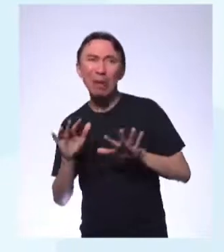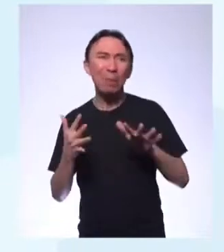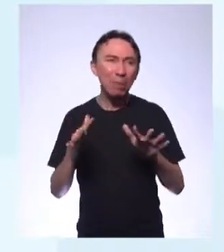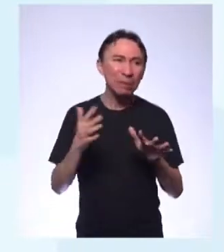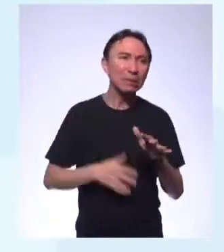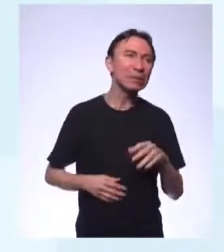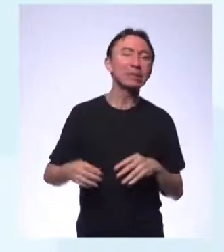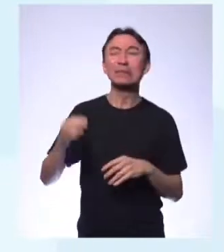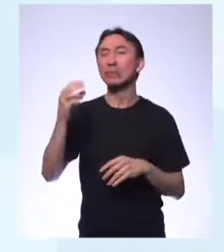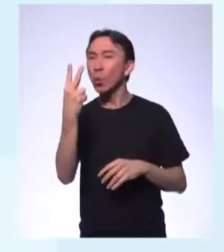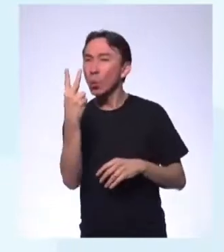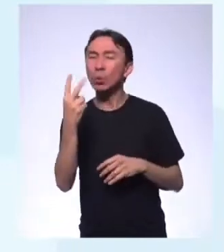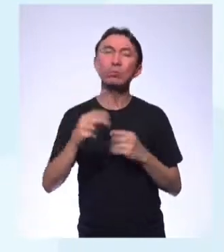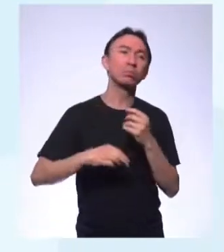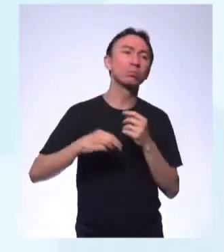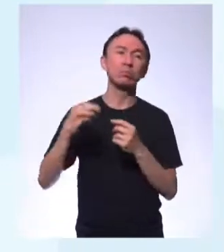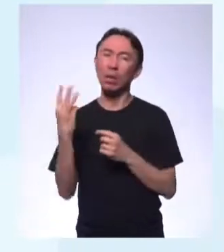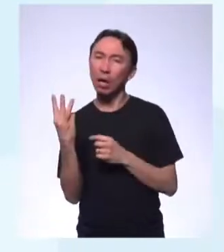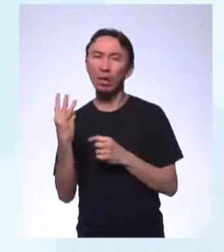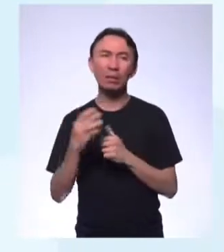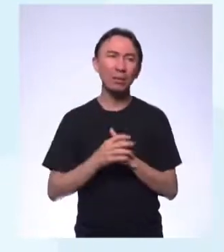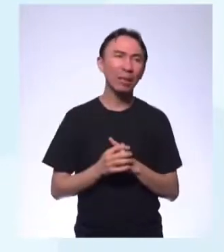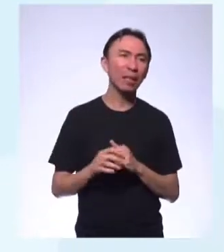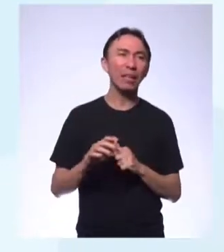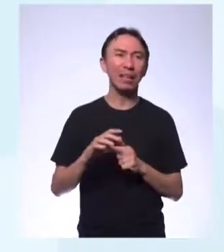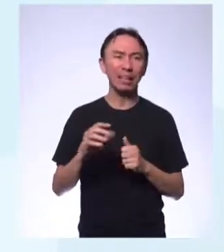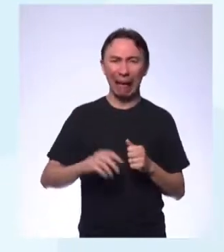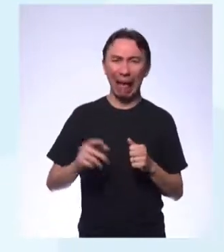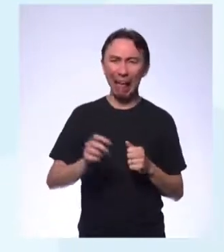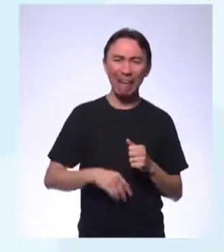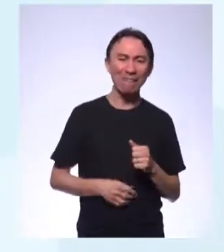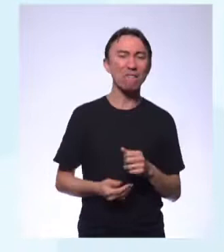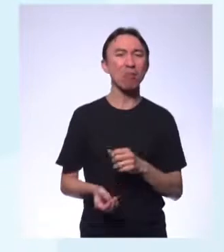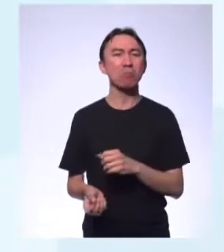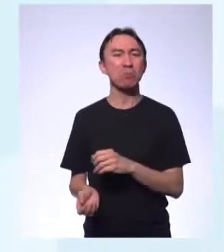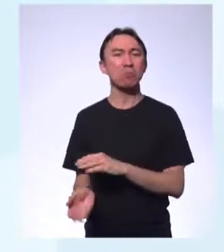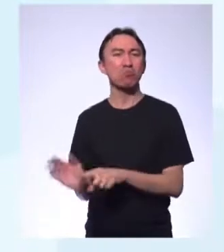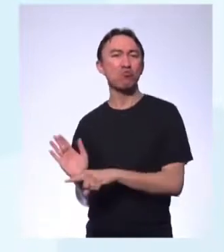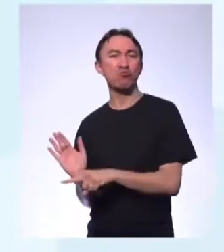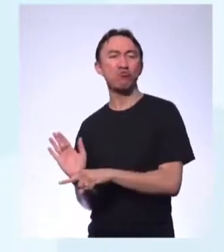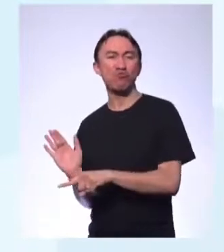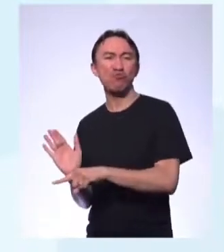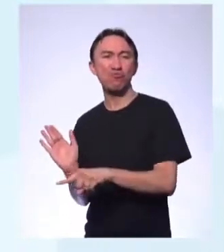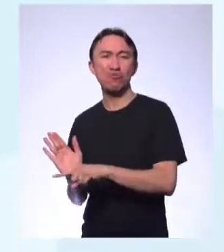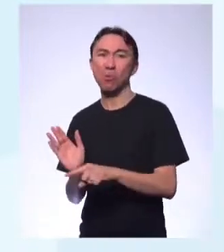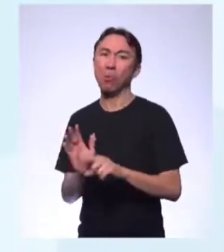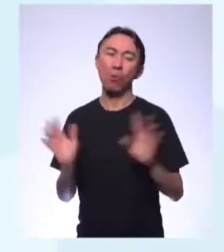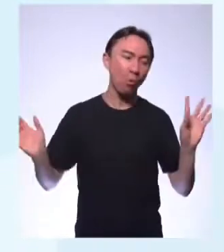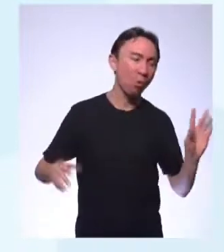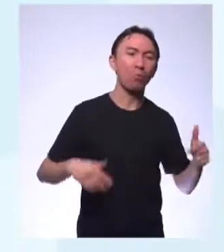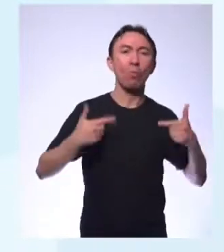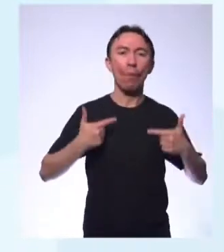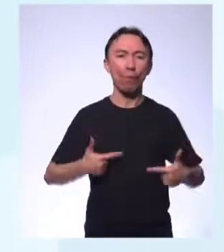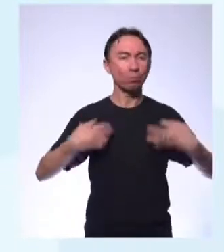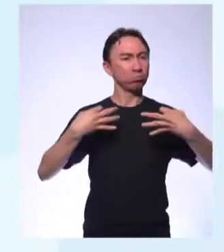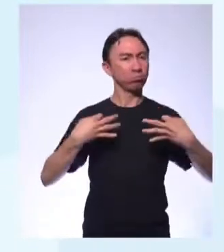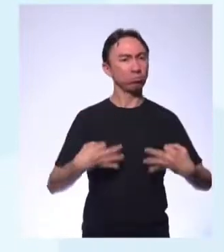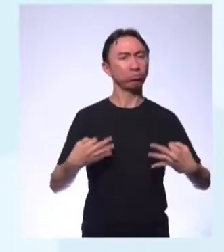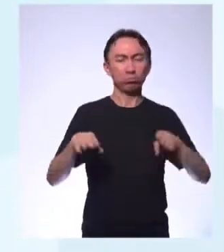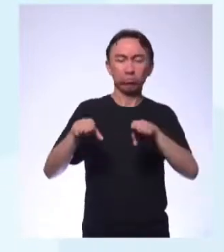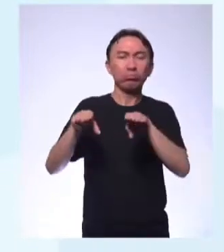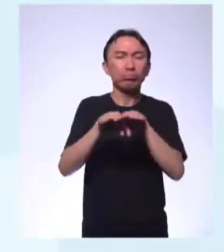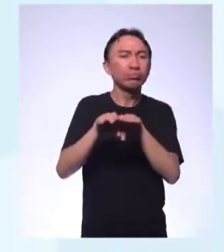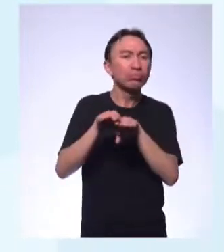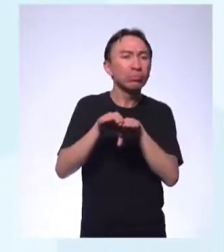e o 2. 3. Interessante, tendenciosa. 3, 3, bastante 3 aqui. Olha, 3, a maioria vai pelo